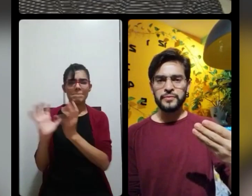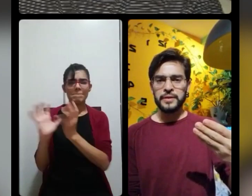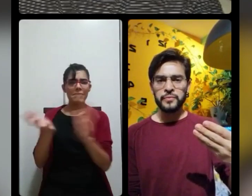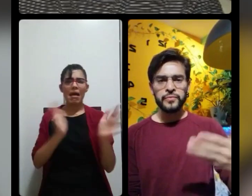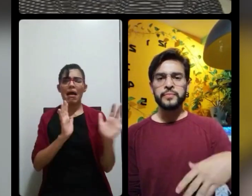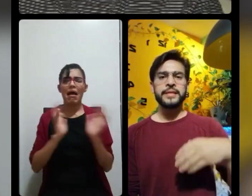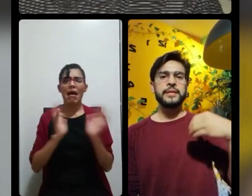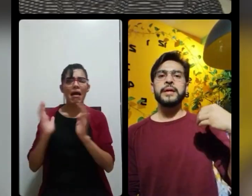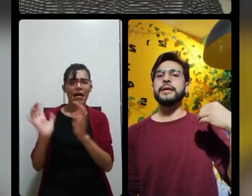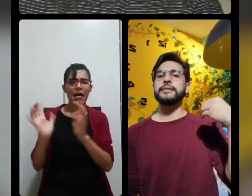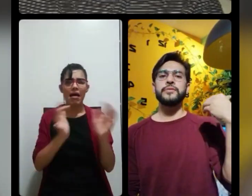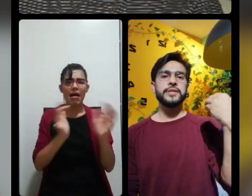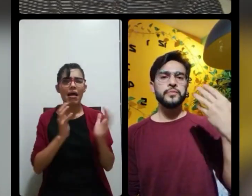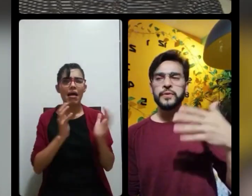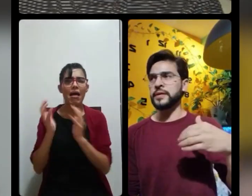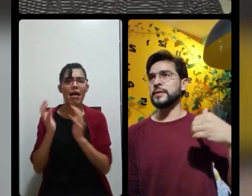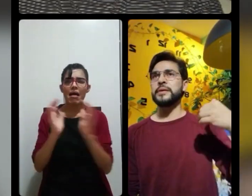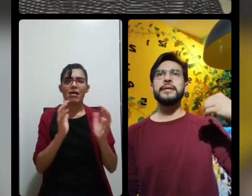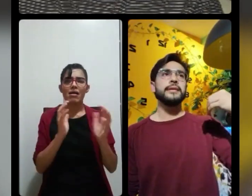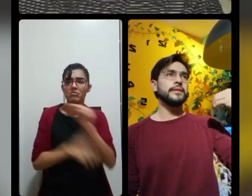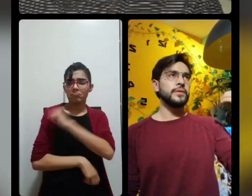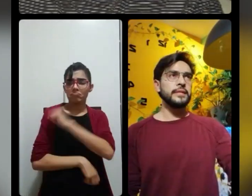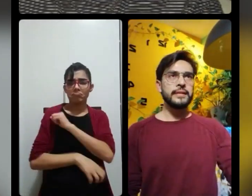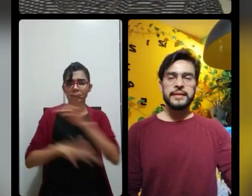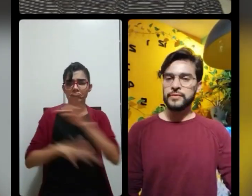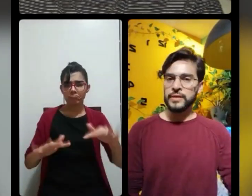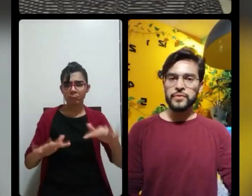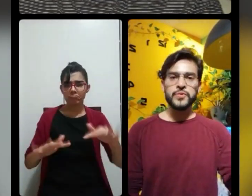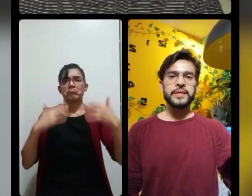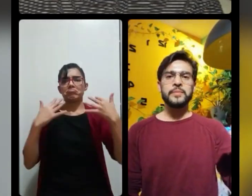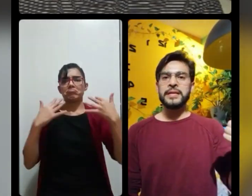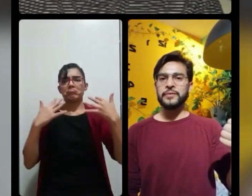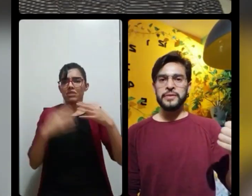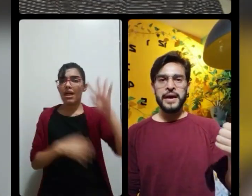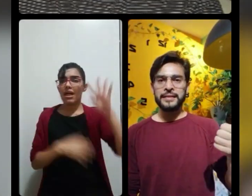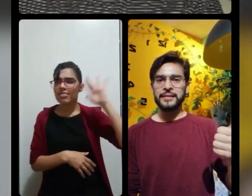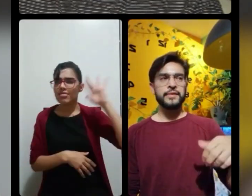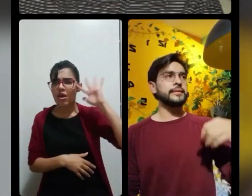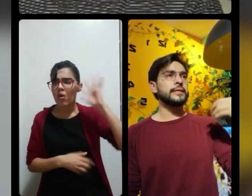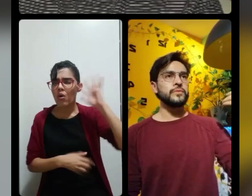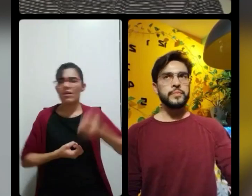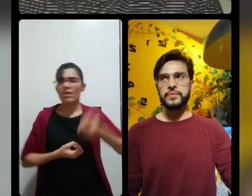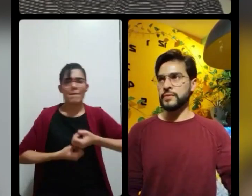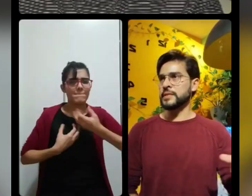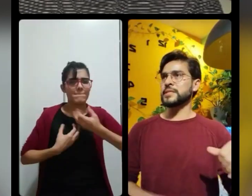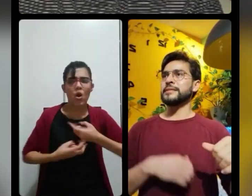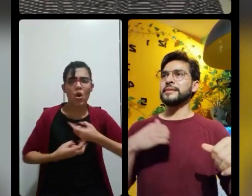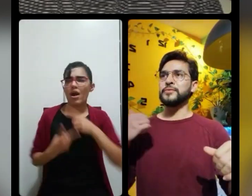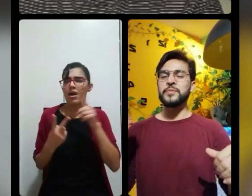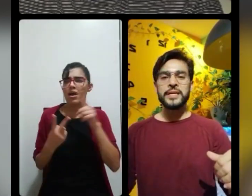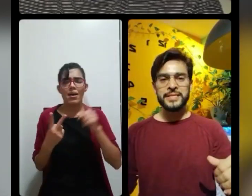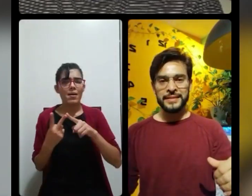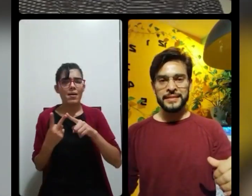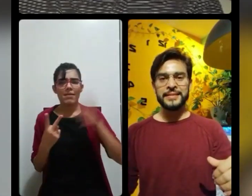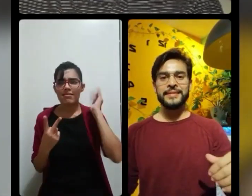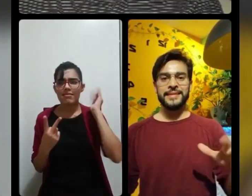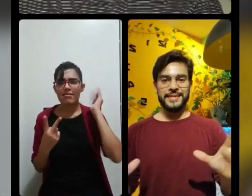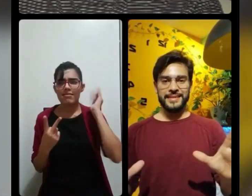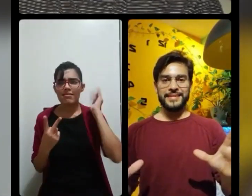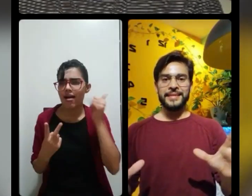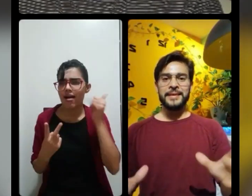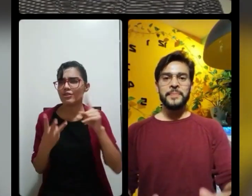da literatura 1 para trabalhar a teoria do poema, teoria da literatura 2 para trabalhar com narrativa, literatura portuguesa, literatura